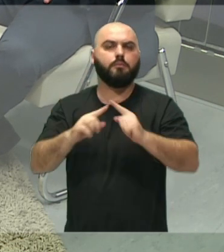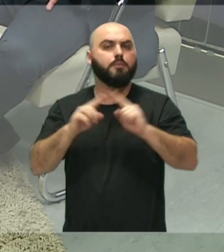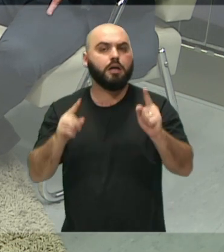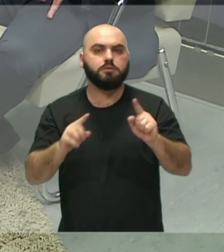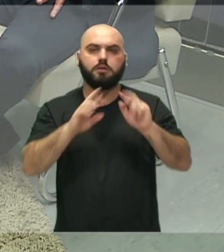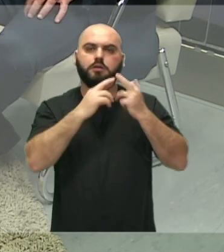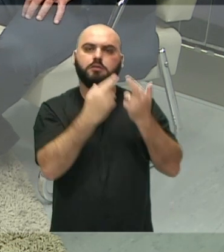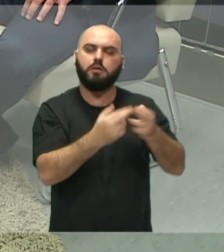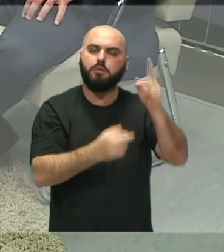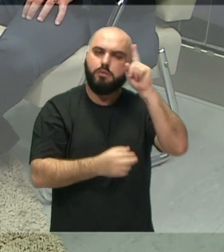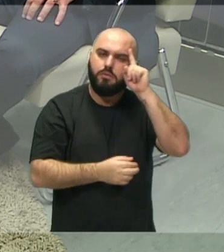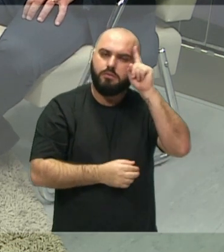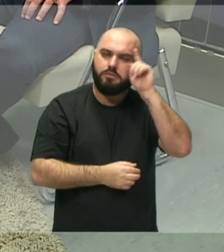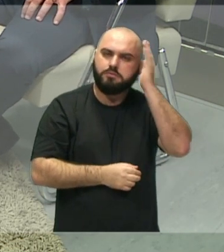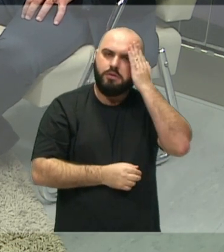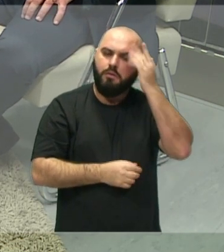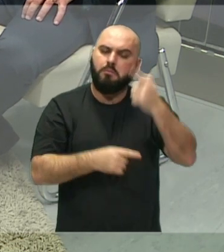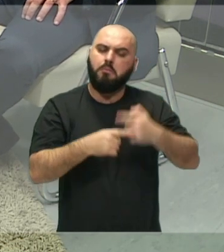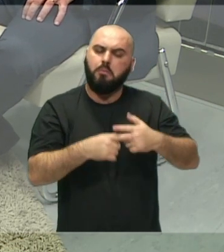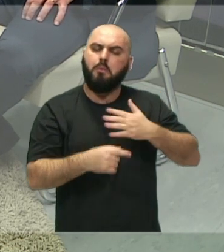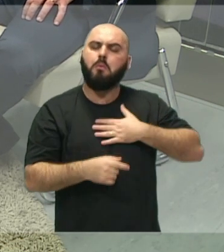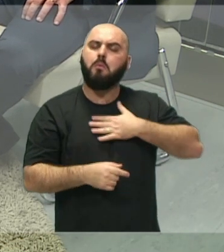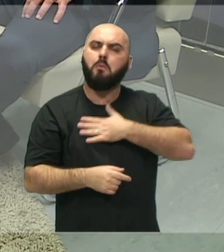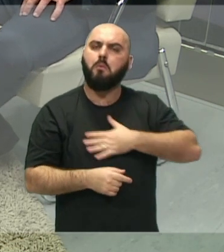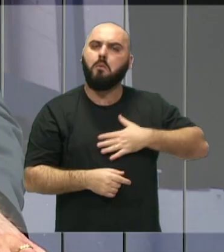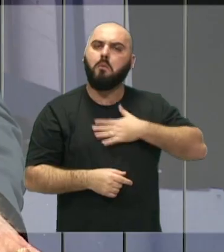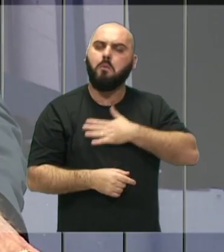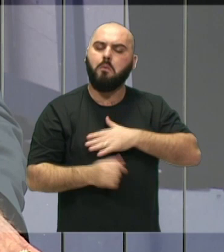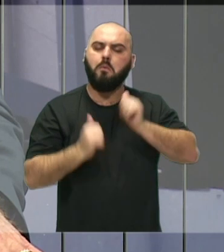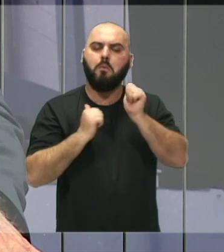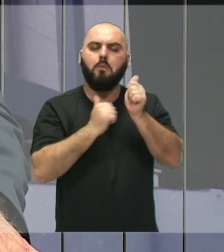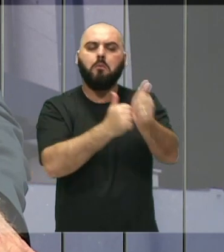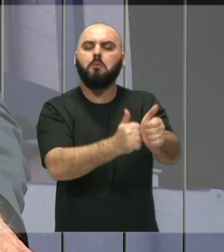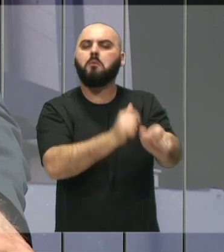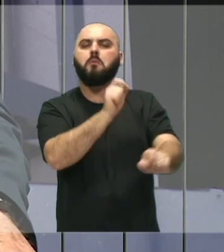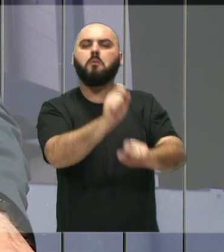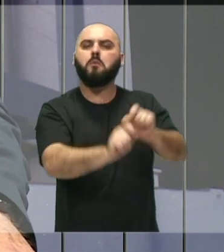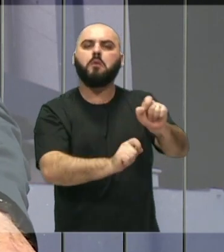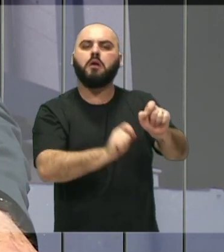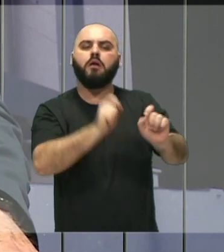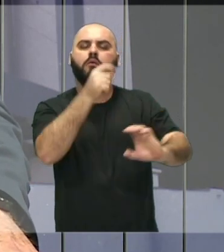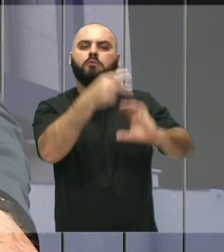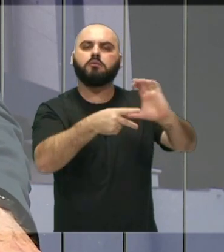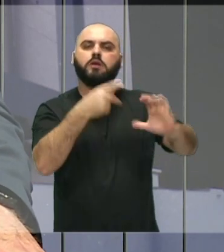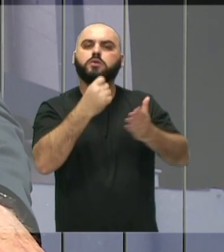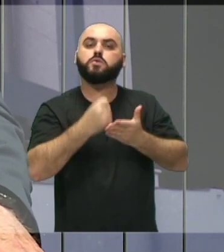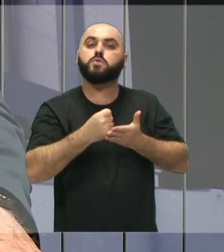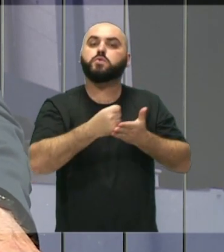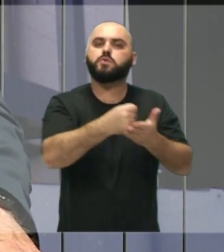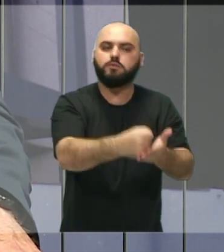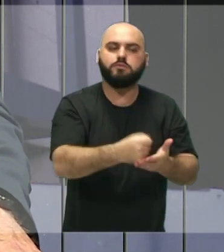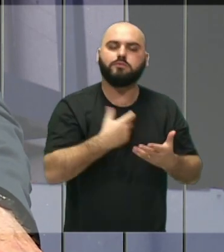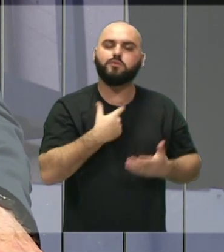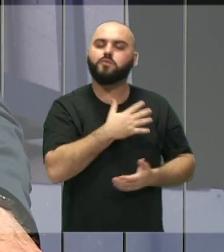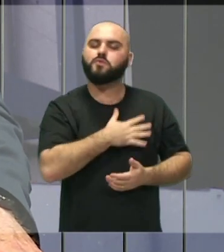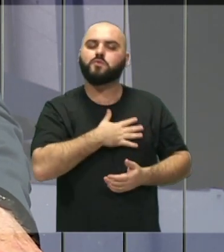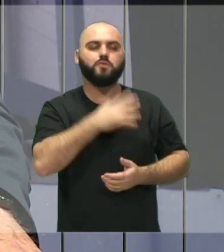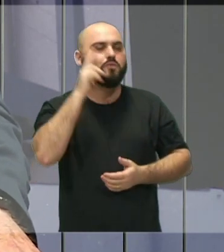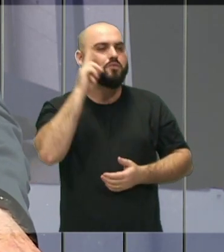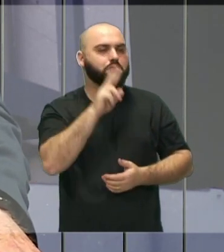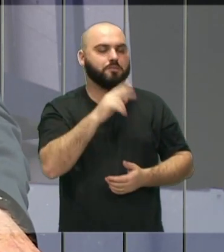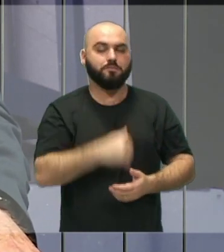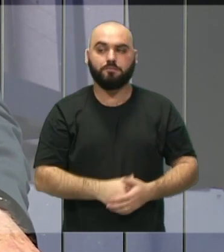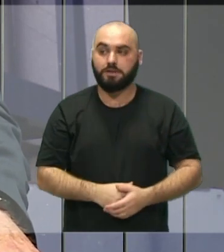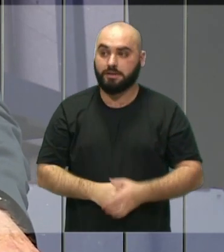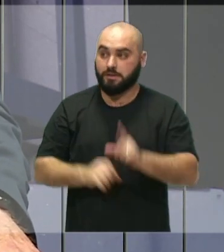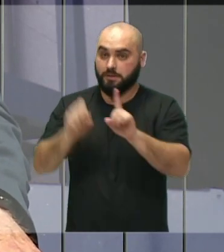cotidianas, rotineiras, né? Porque eu gosto de acompanhar o que essa casa tem para contribuir, para construir. Penso que a sociedade